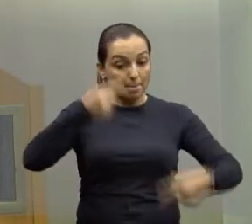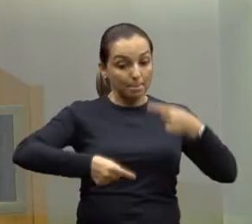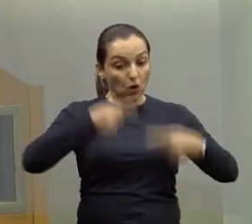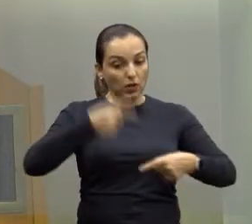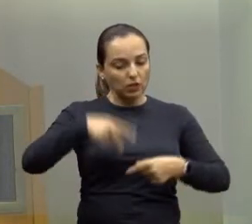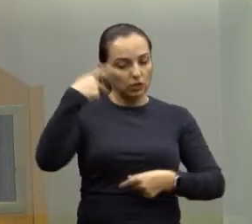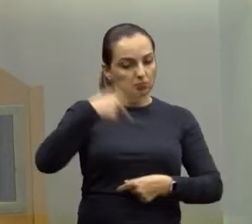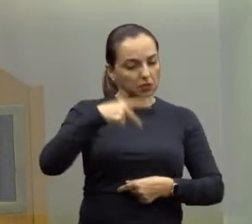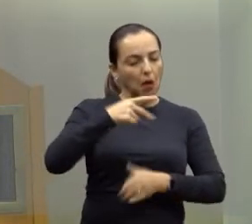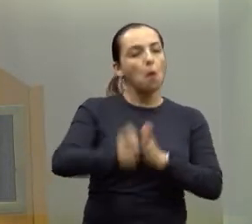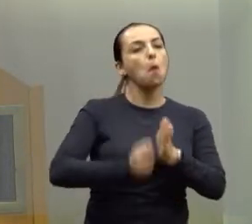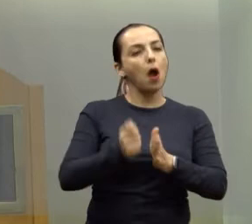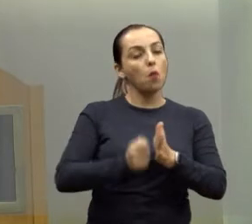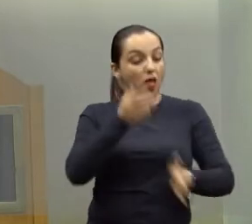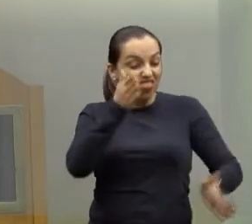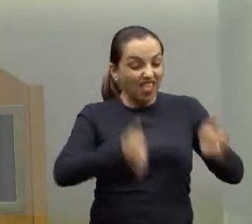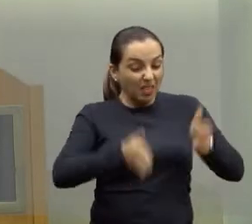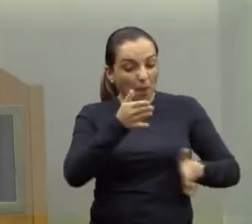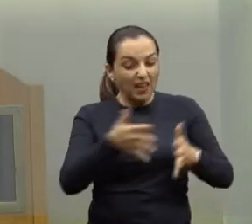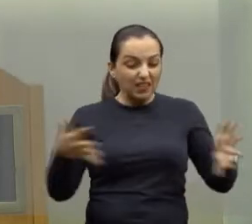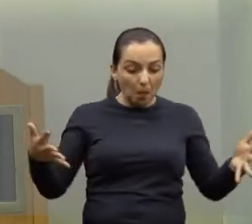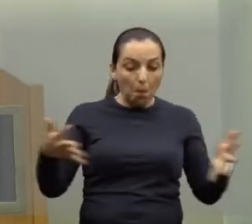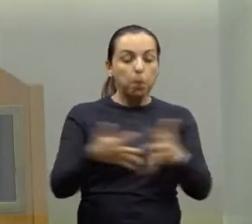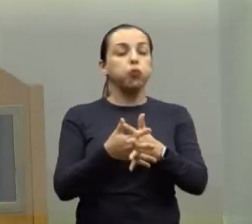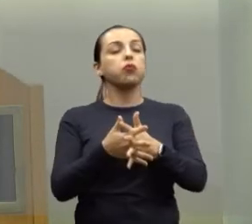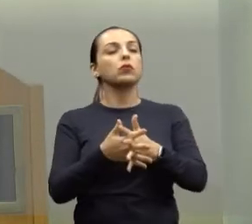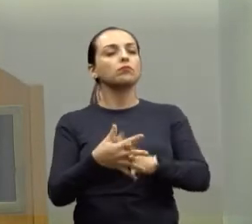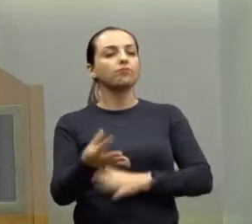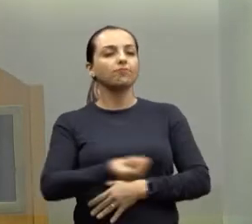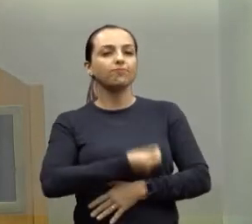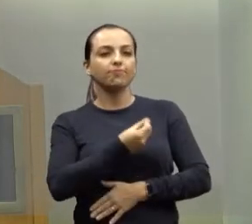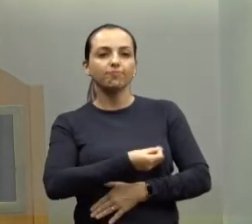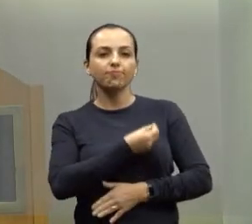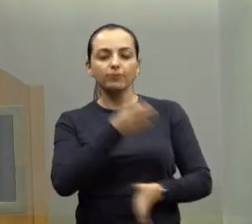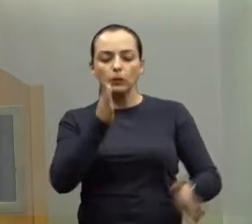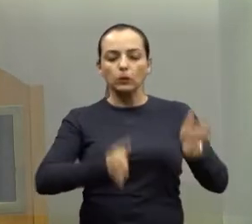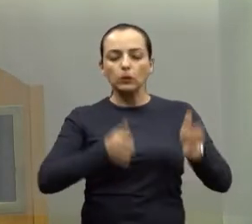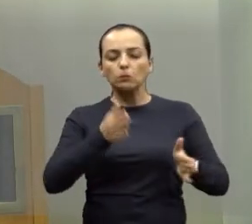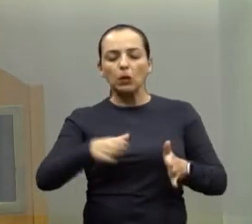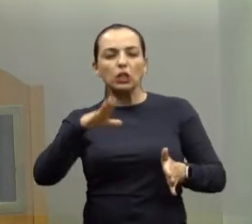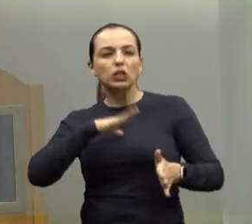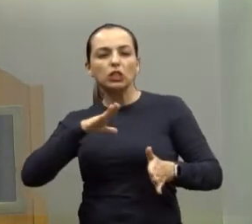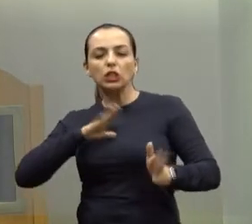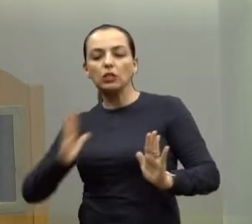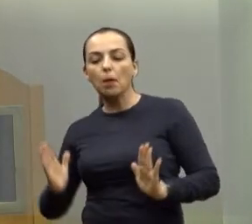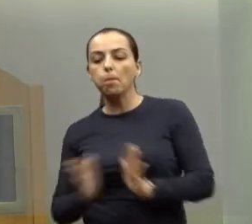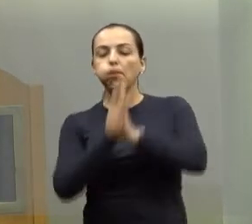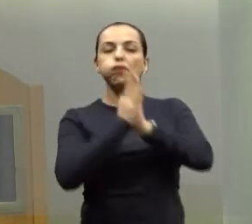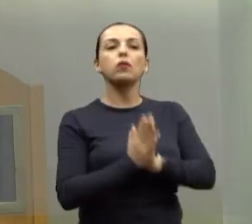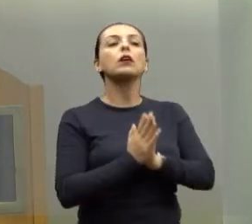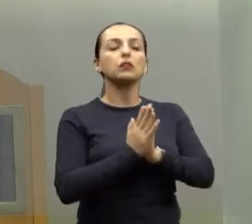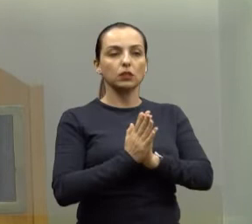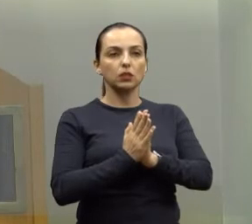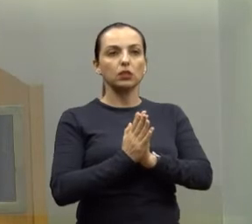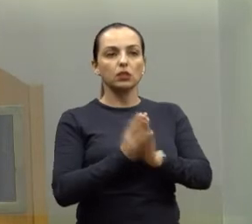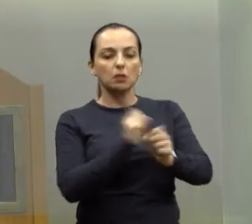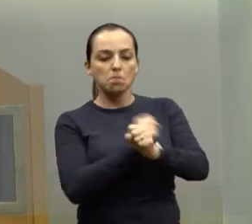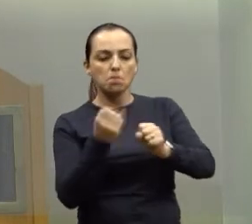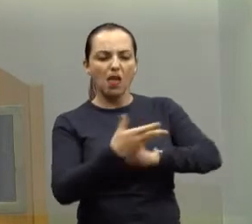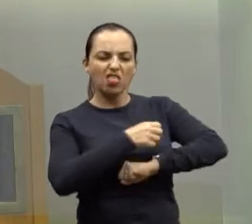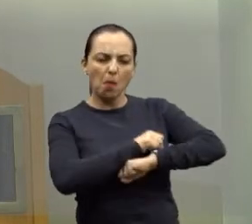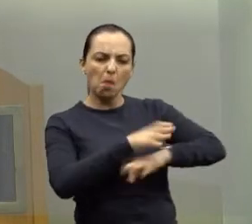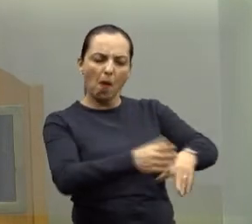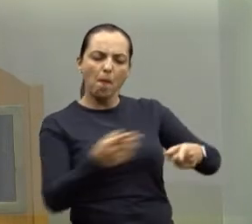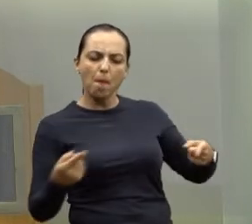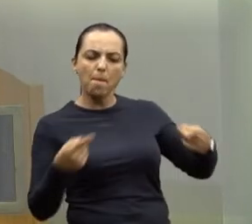cidade nesse período complicadíssimo que a gente viveu de uma cidade que resolveu enfrentar a pandemia de forma séria